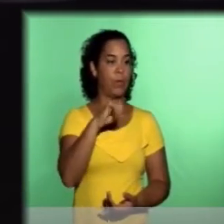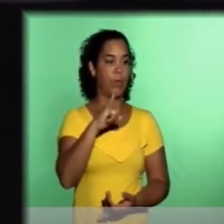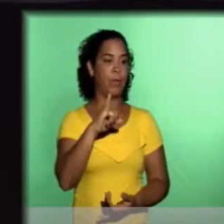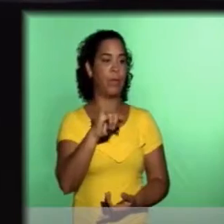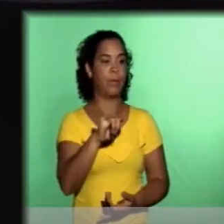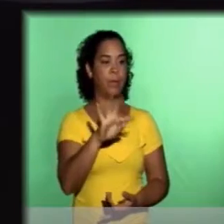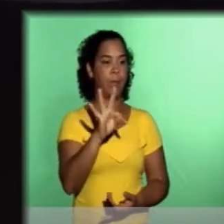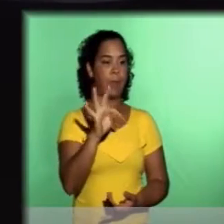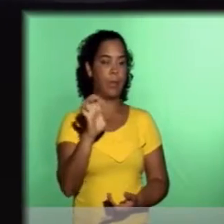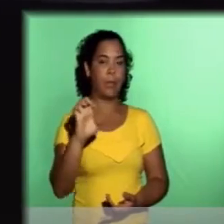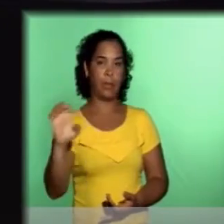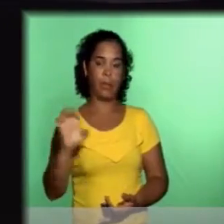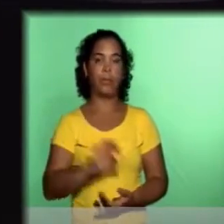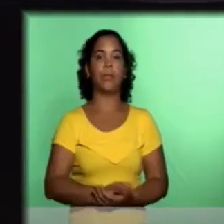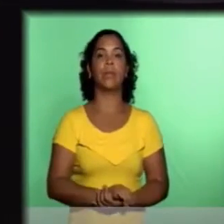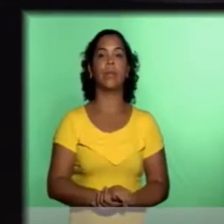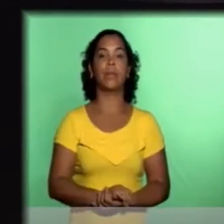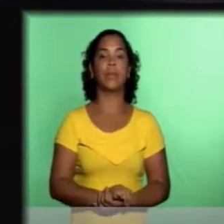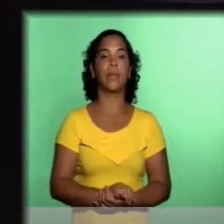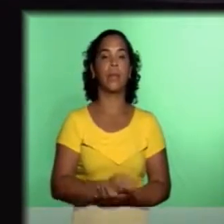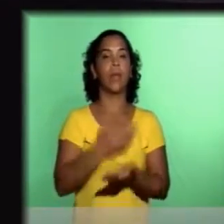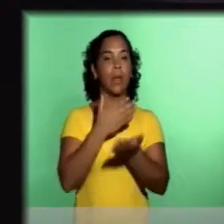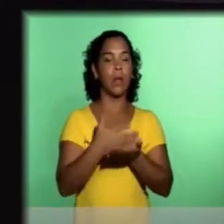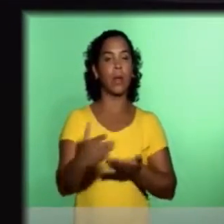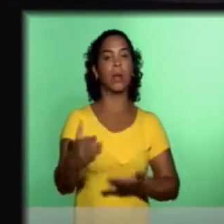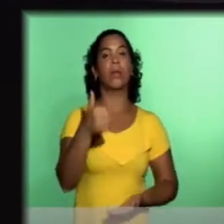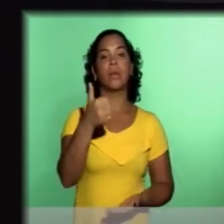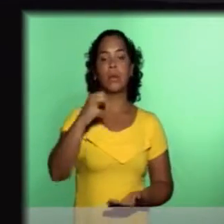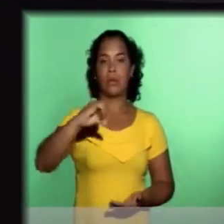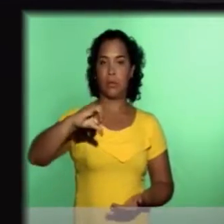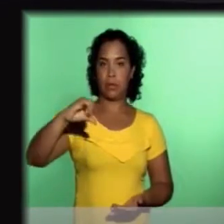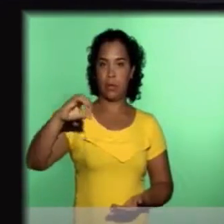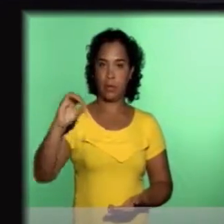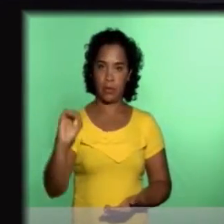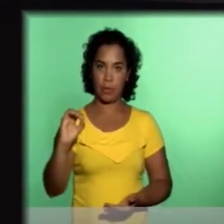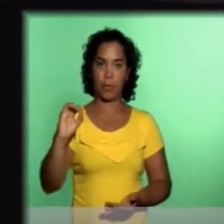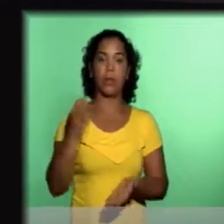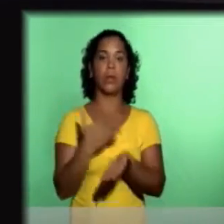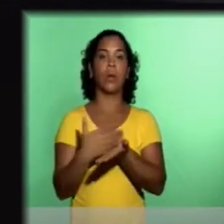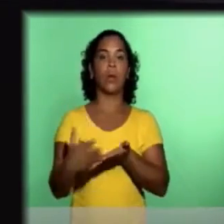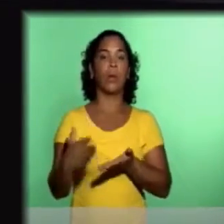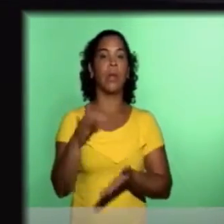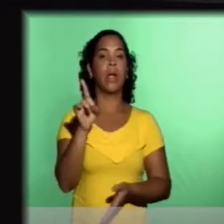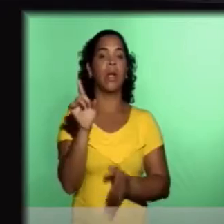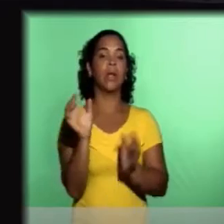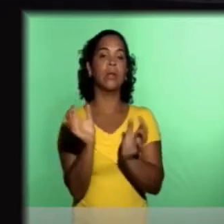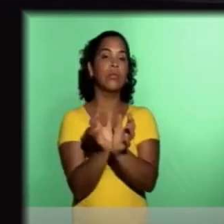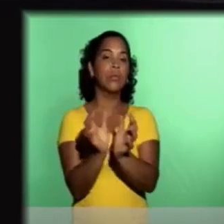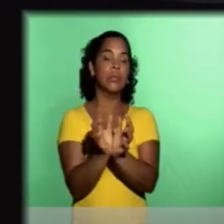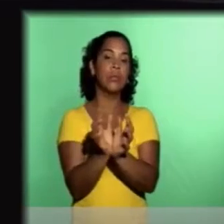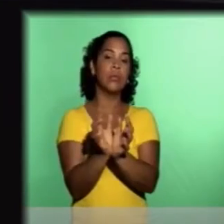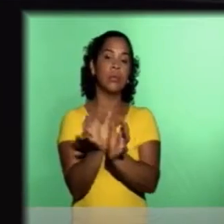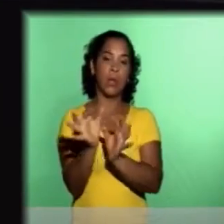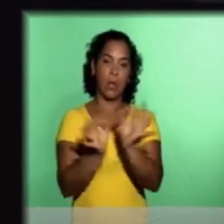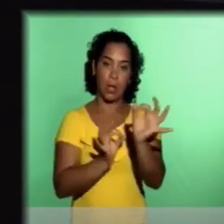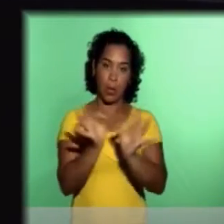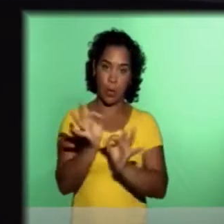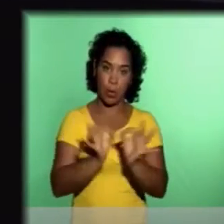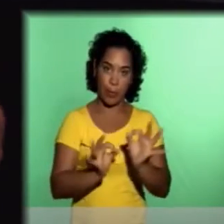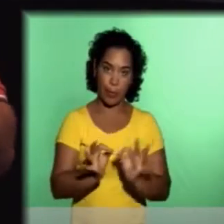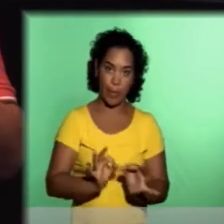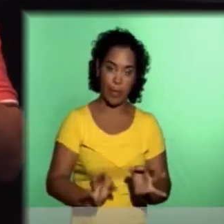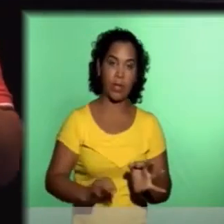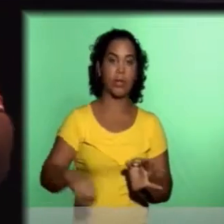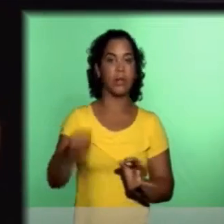Ringel. A partir de 1990, se constrói em João Tien um conjunto de princípios para